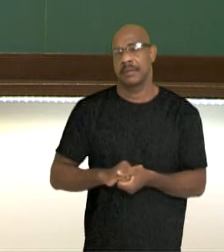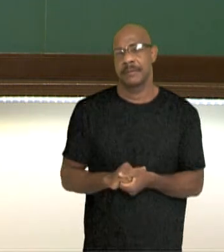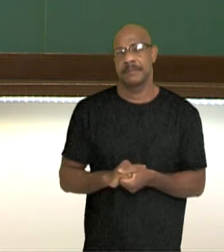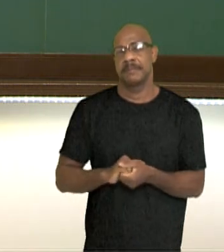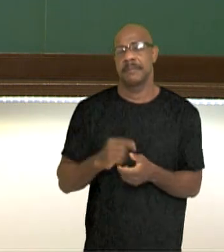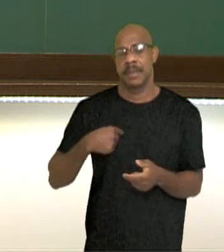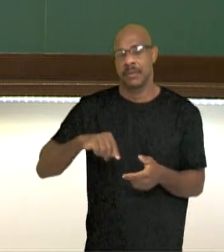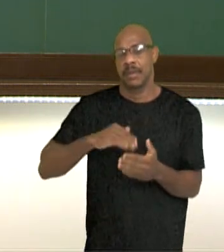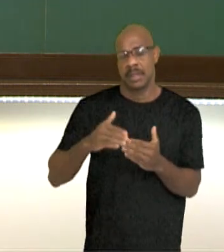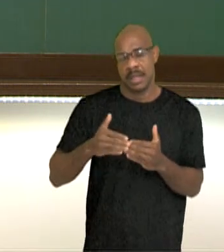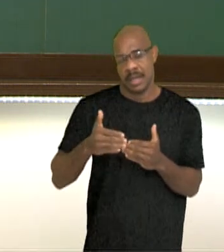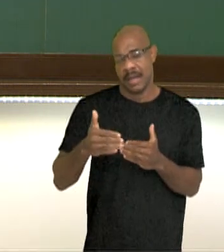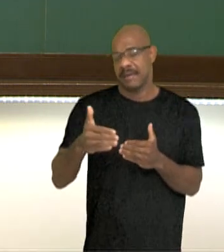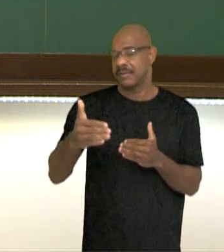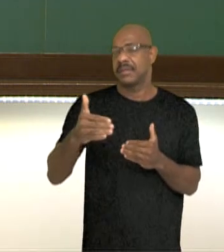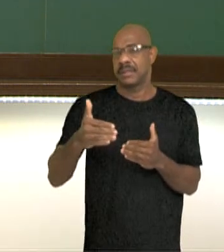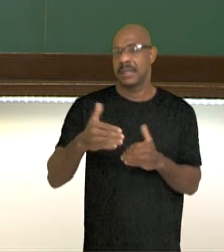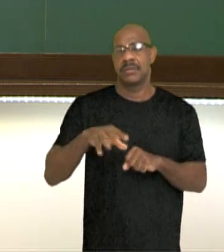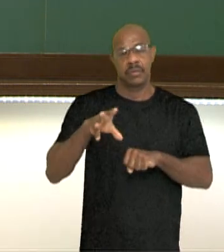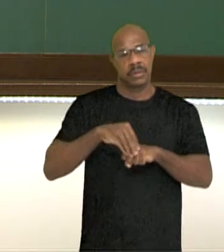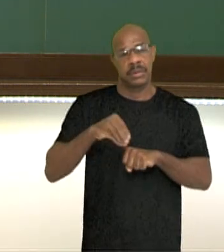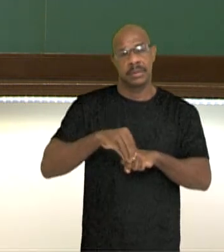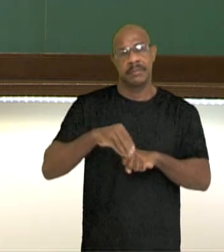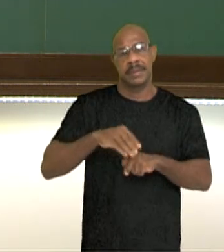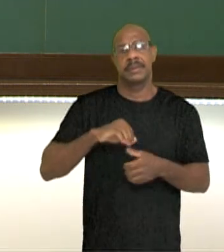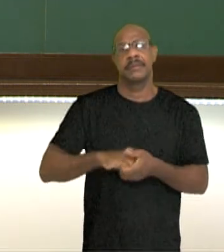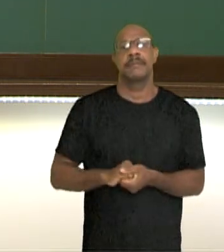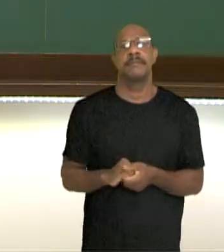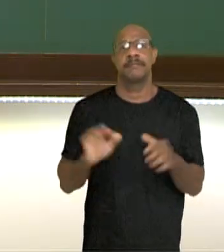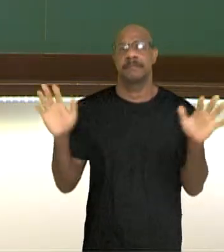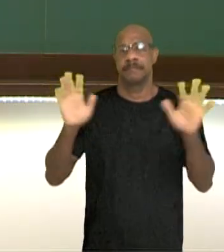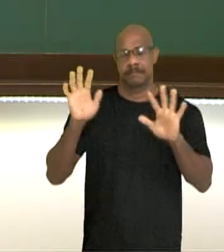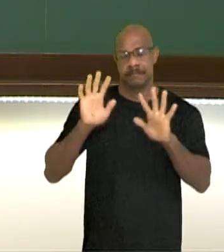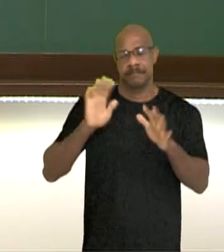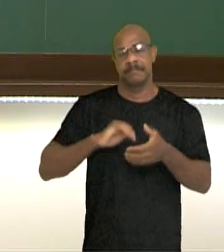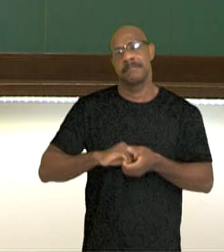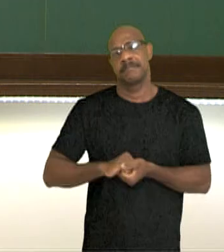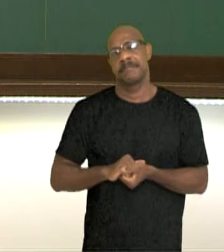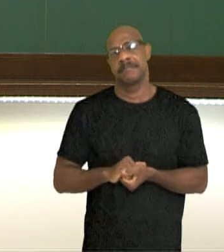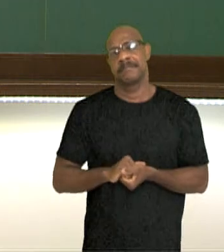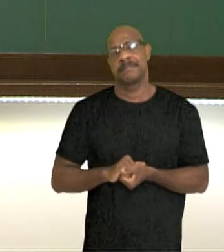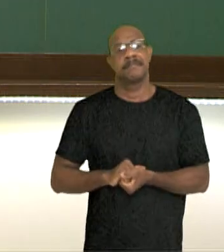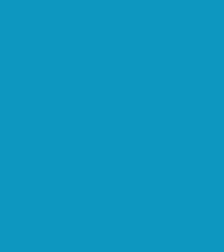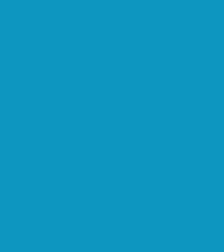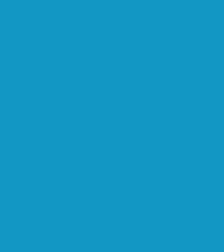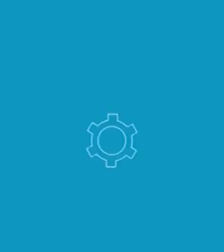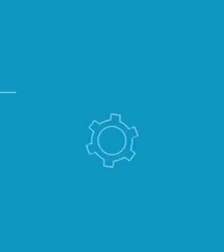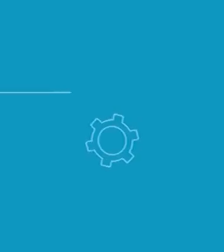avançarmos ainda mais no conhecimento da química orgânica. Um abraço e até mais!